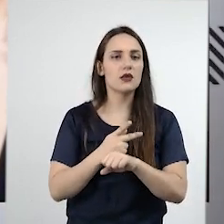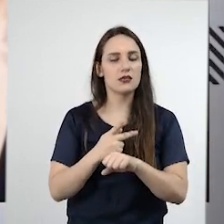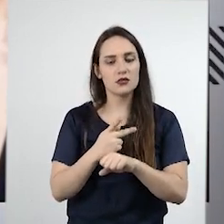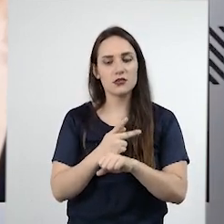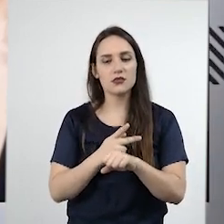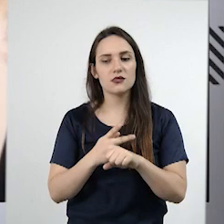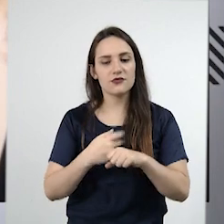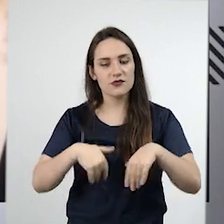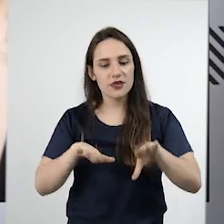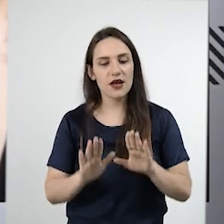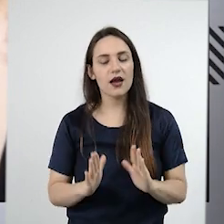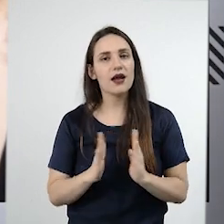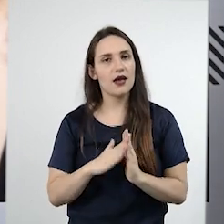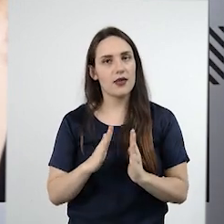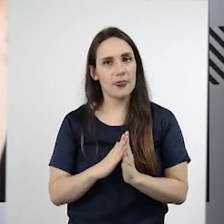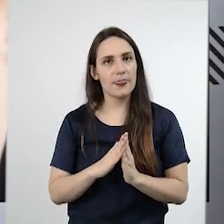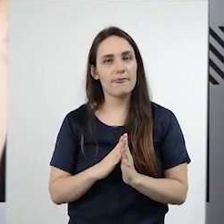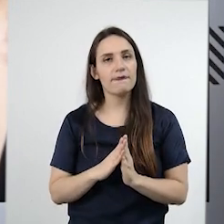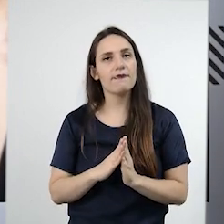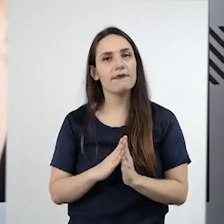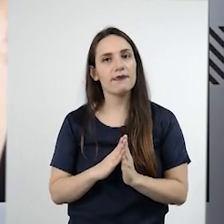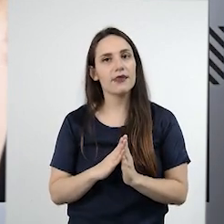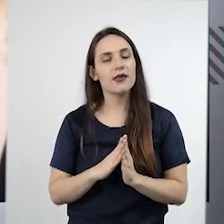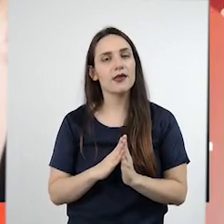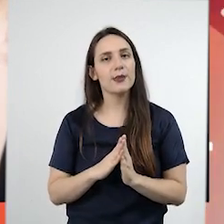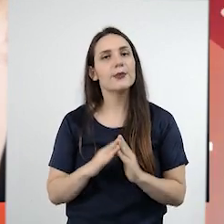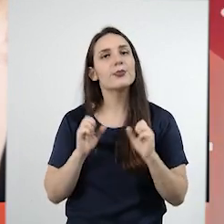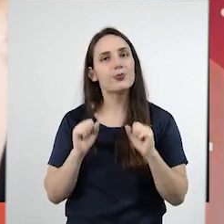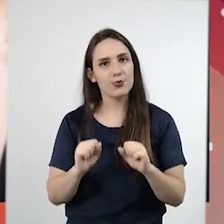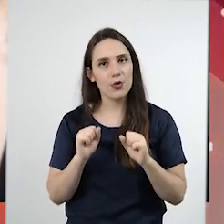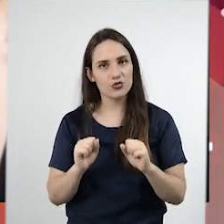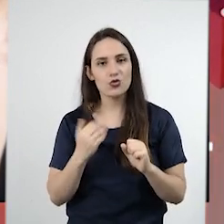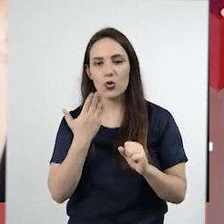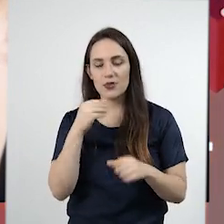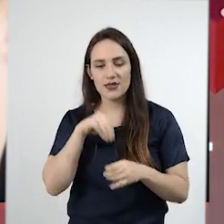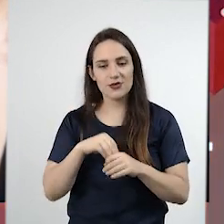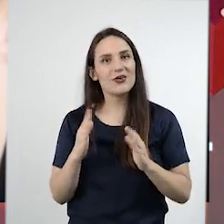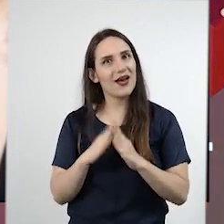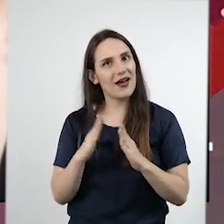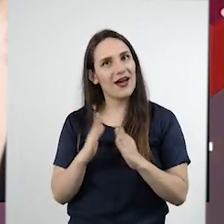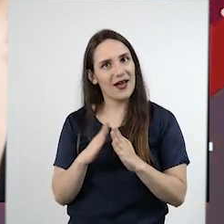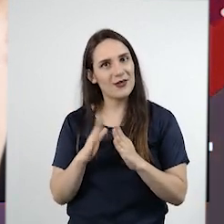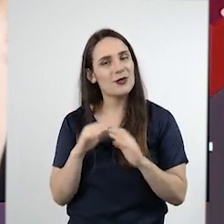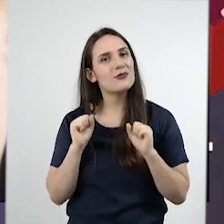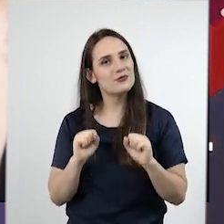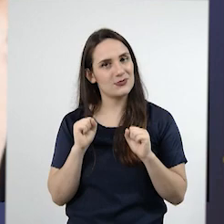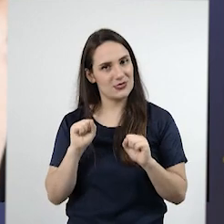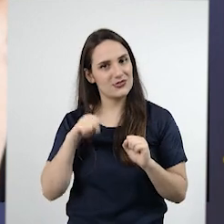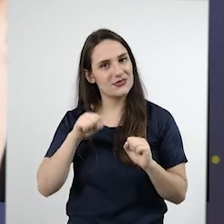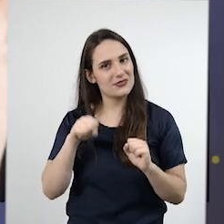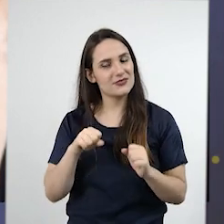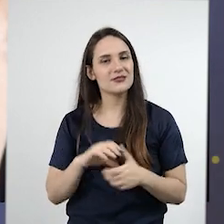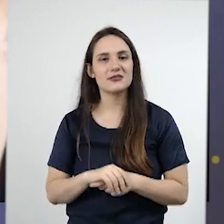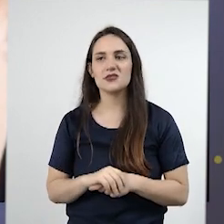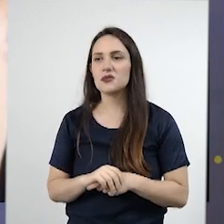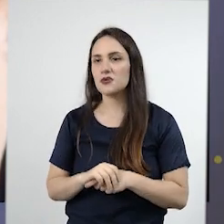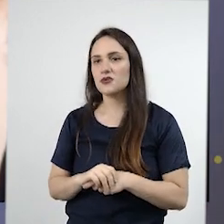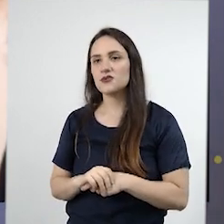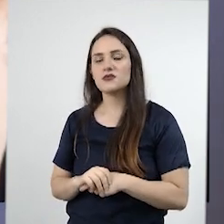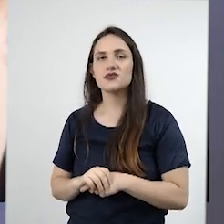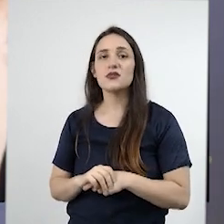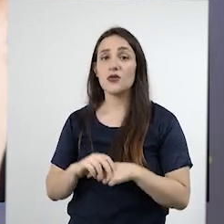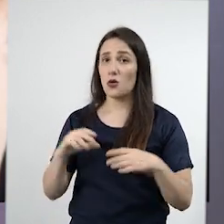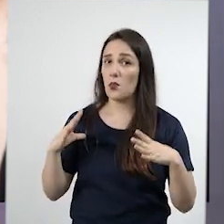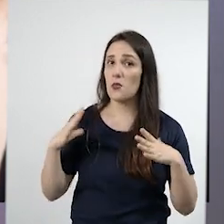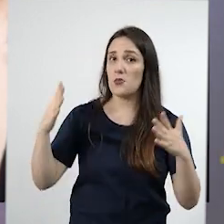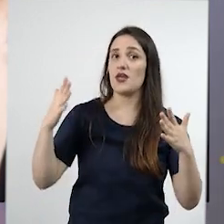pode contribuir com a economia local, também pedindo e comemorando o Dia dos Namorados, outras datas românticas, né, o seu fim